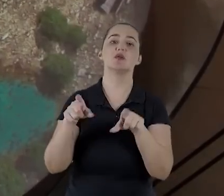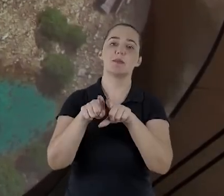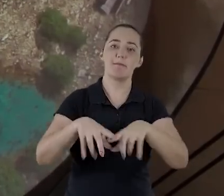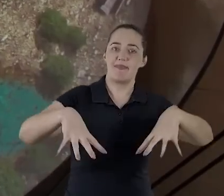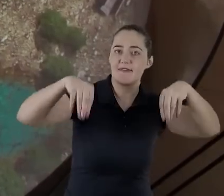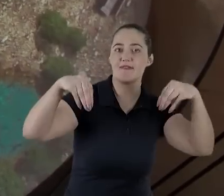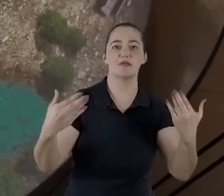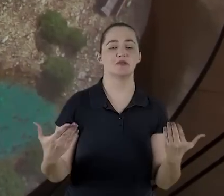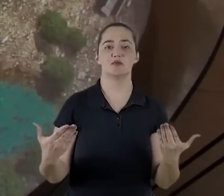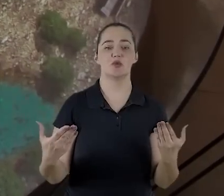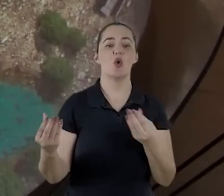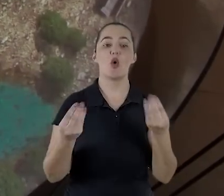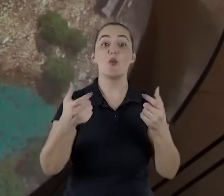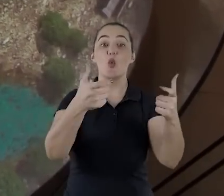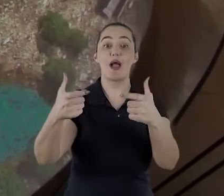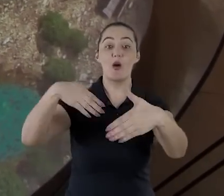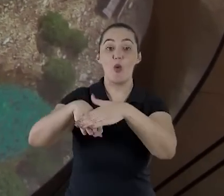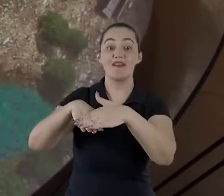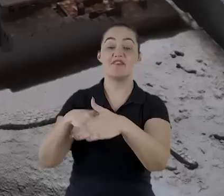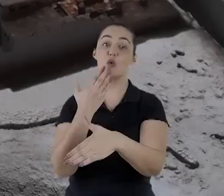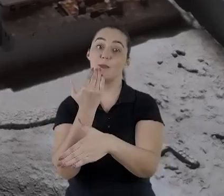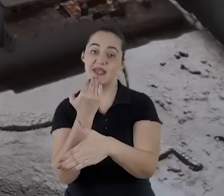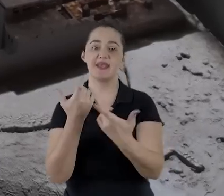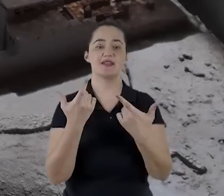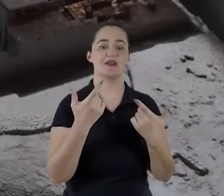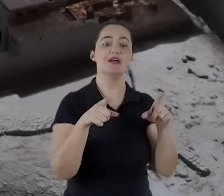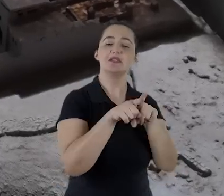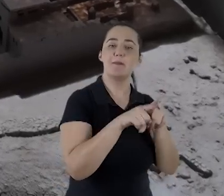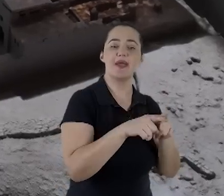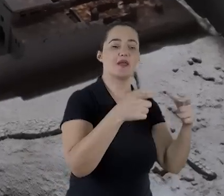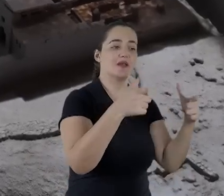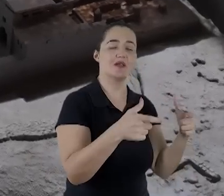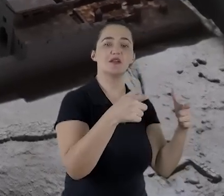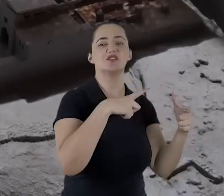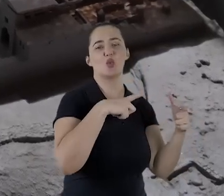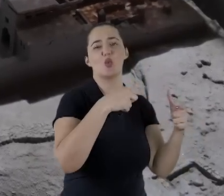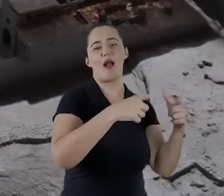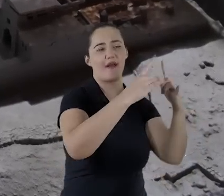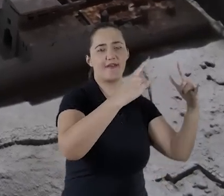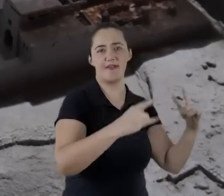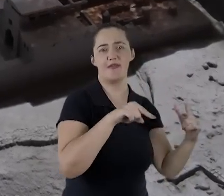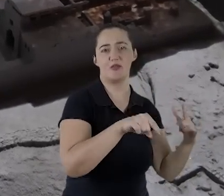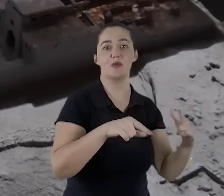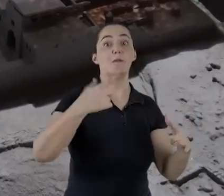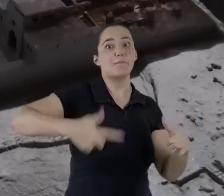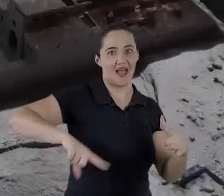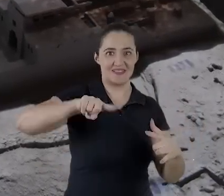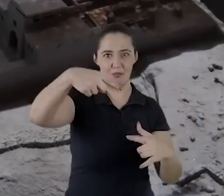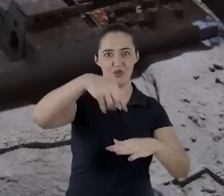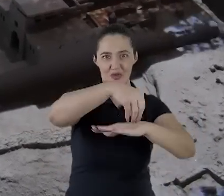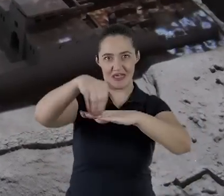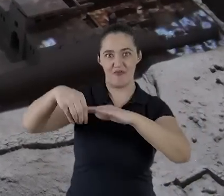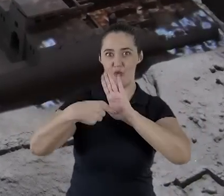palácios, o lugar onde eles guardavam a comida, os silos. Inclusive, nós vamos falar mais coisas ainda quando